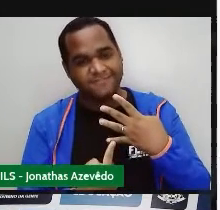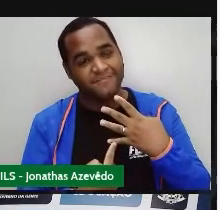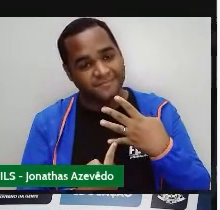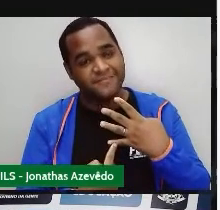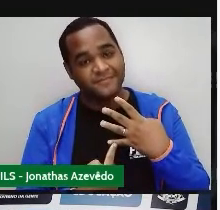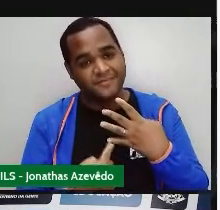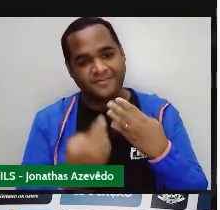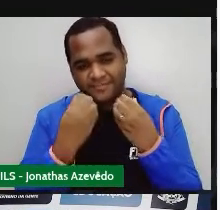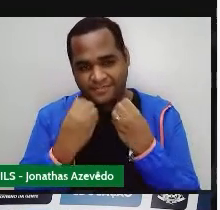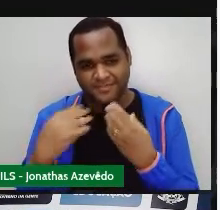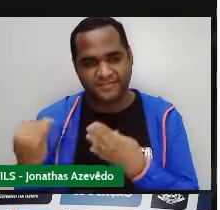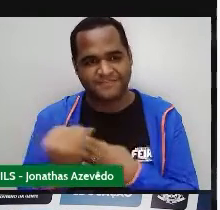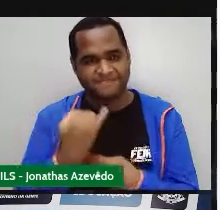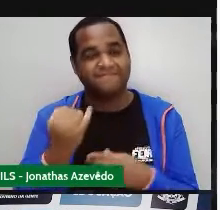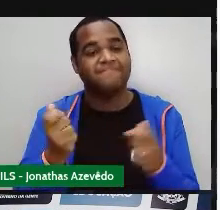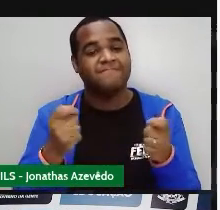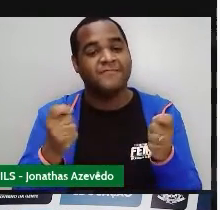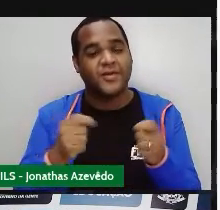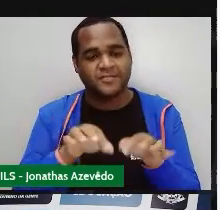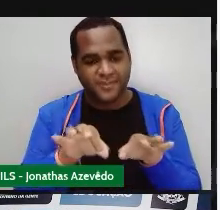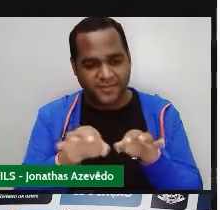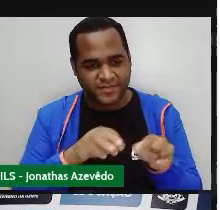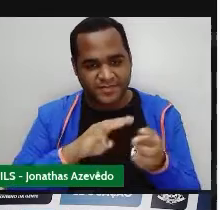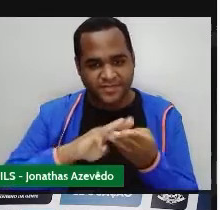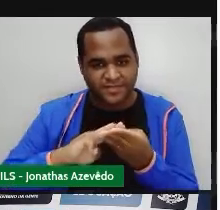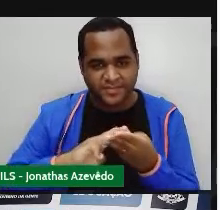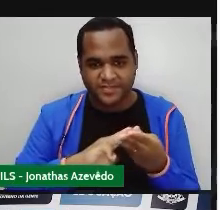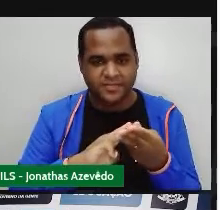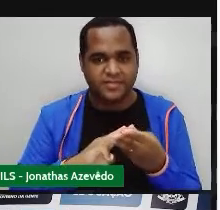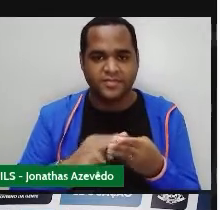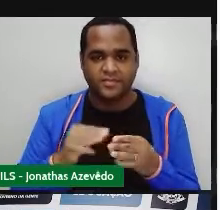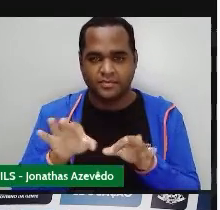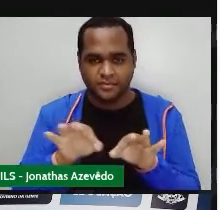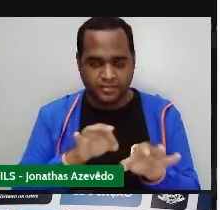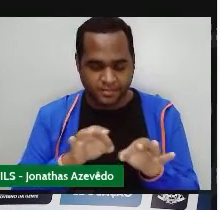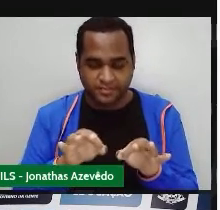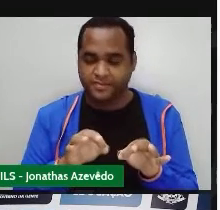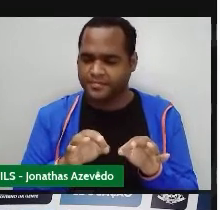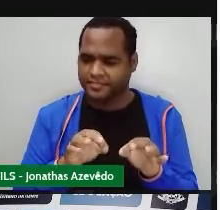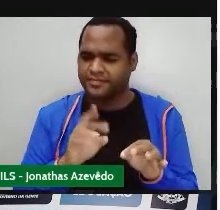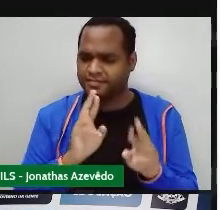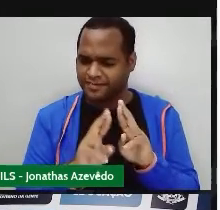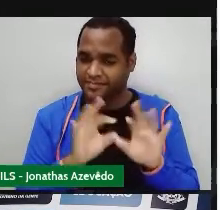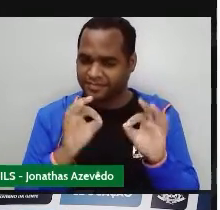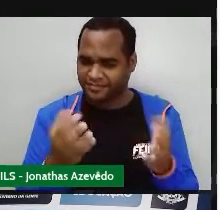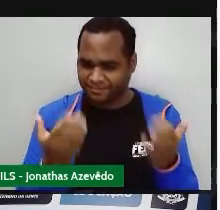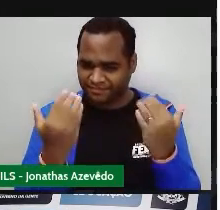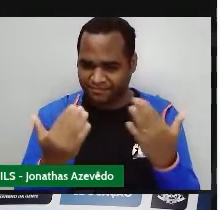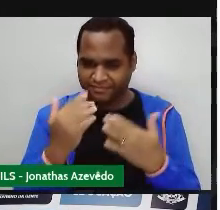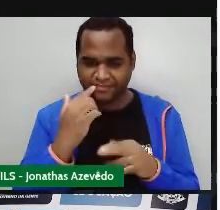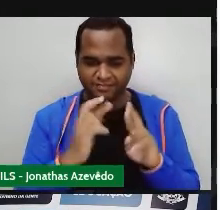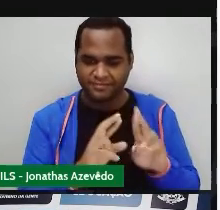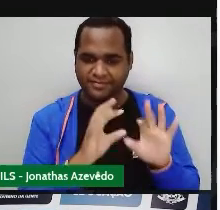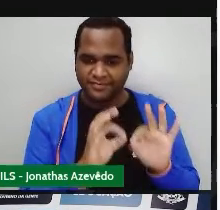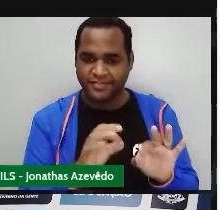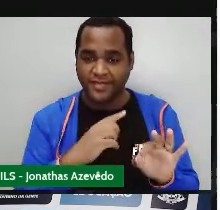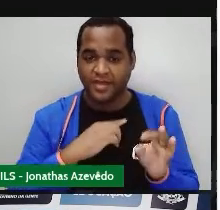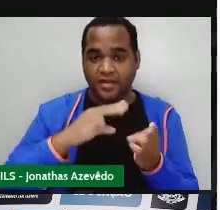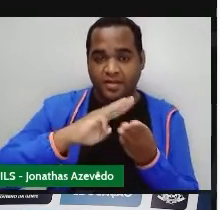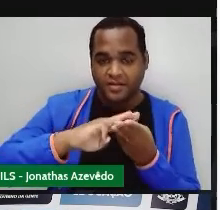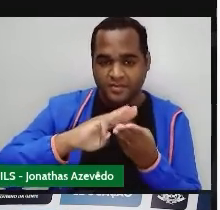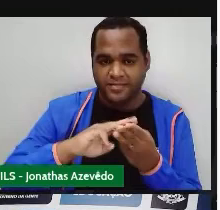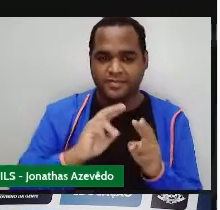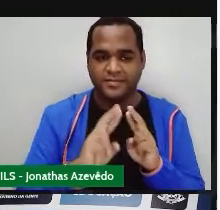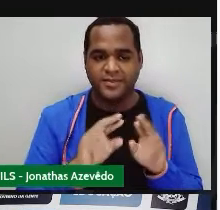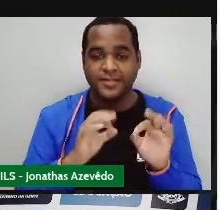resolver um problema em matemática que tal a gente resolver um problema bom né Então que tal esse probleminha aí um probleminha de